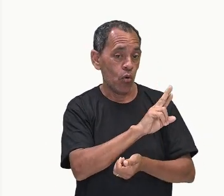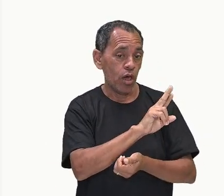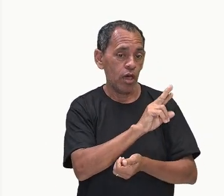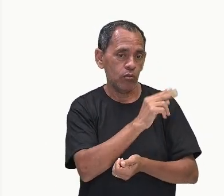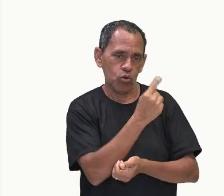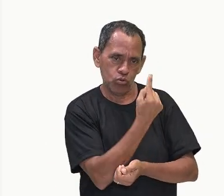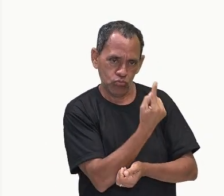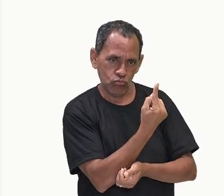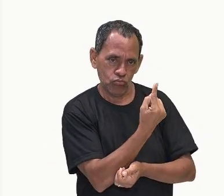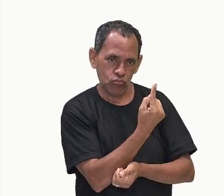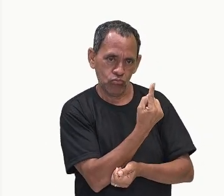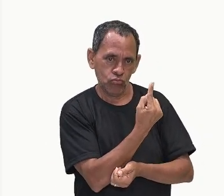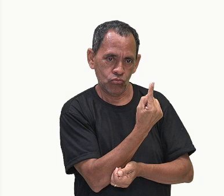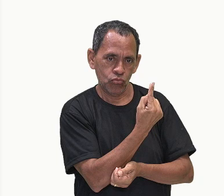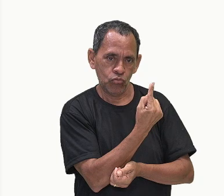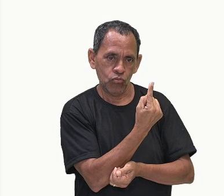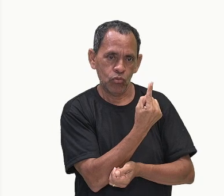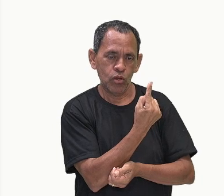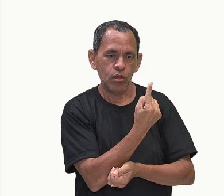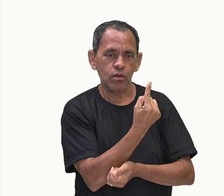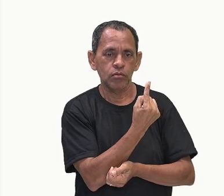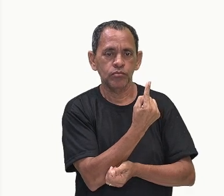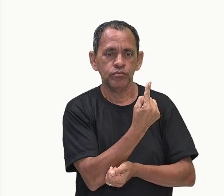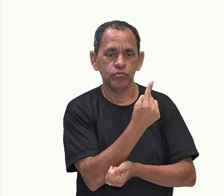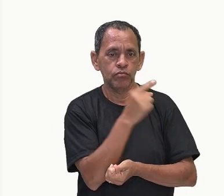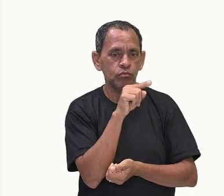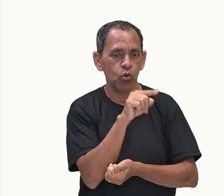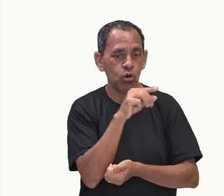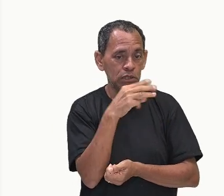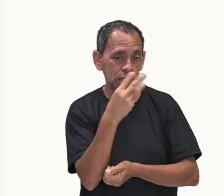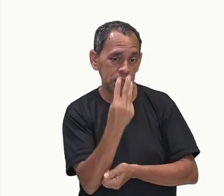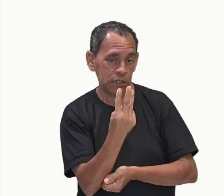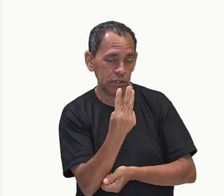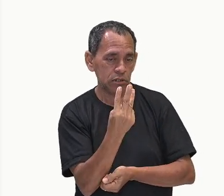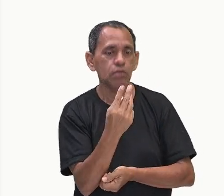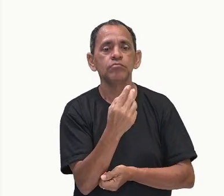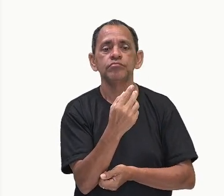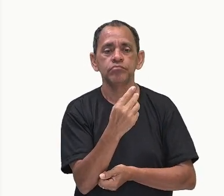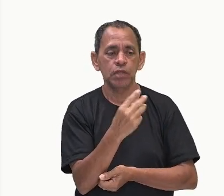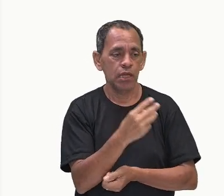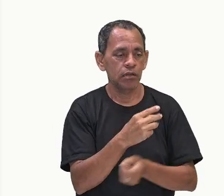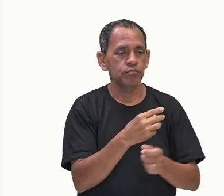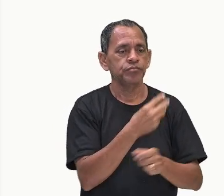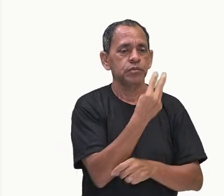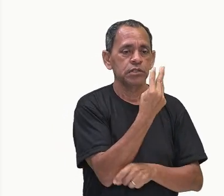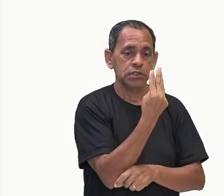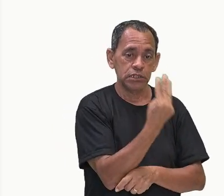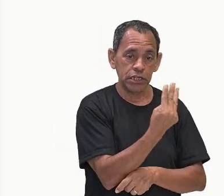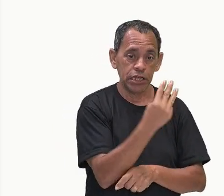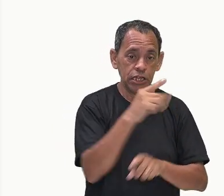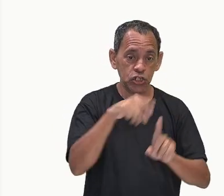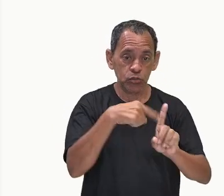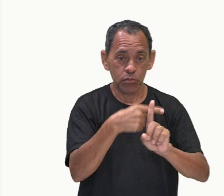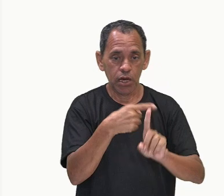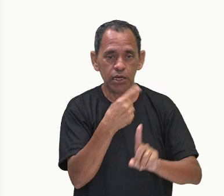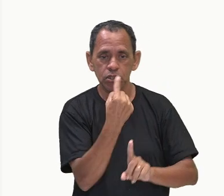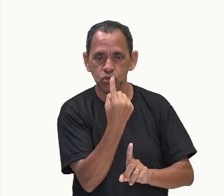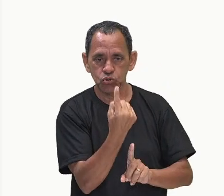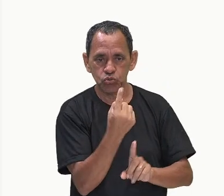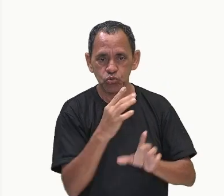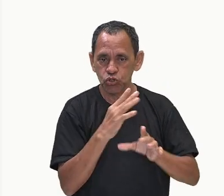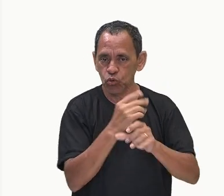3. Nós vamos ter aqui, ó, dentro do parêntese, 3 mais 1, que resulta em 4, tá